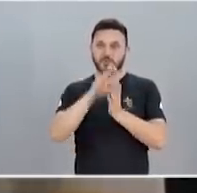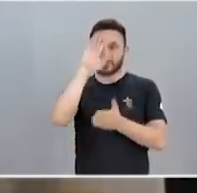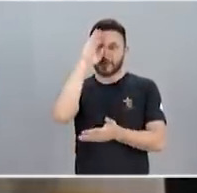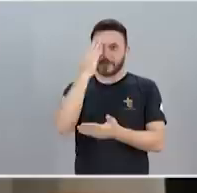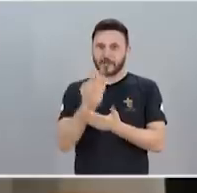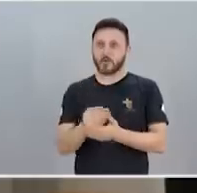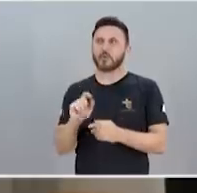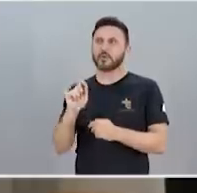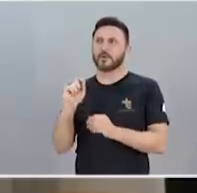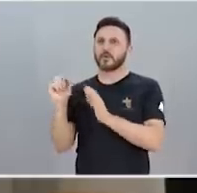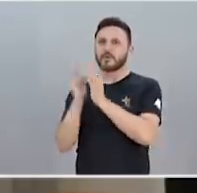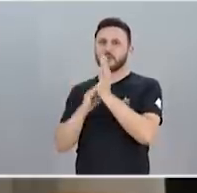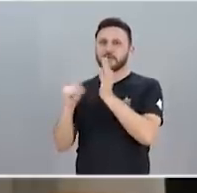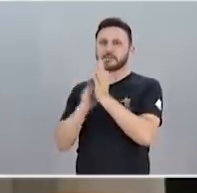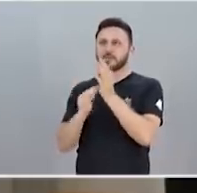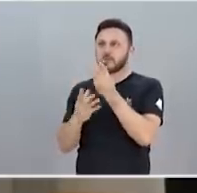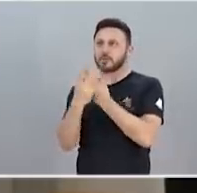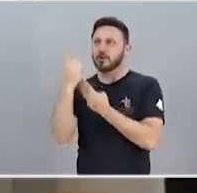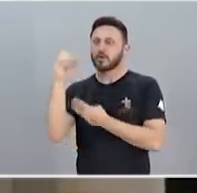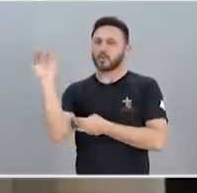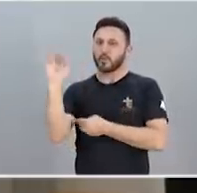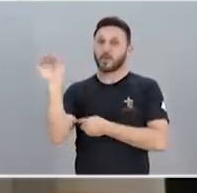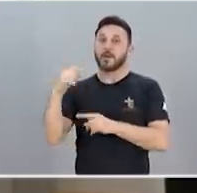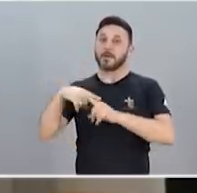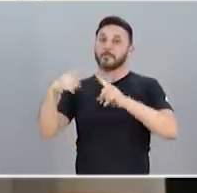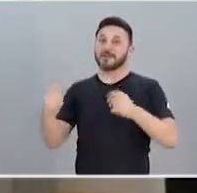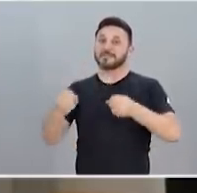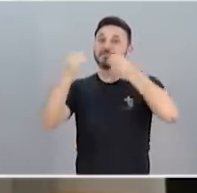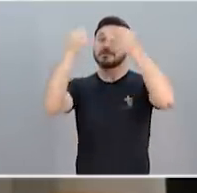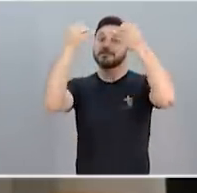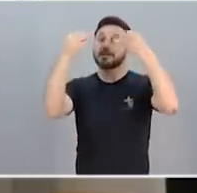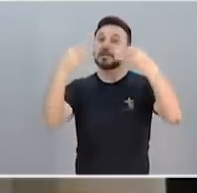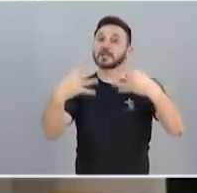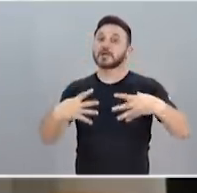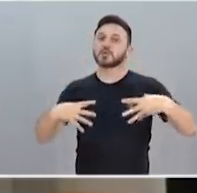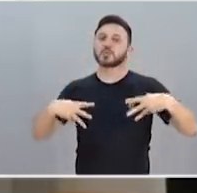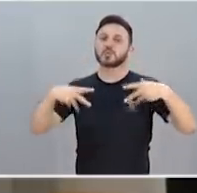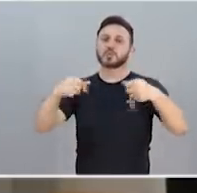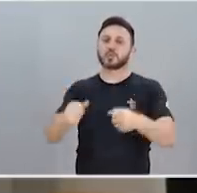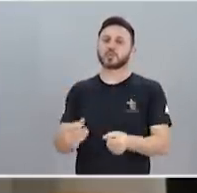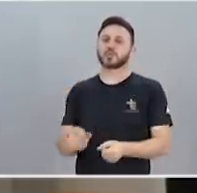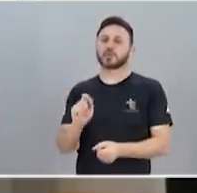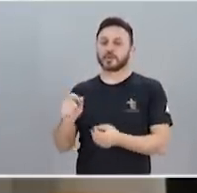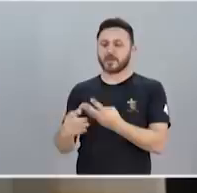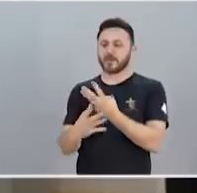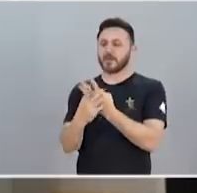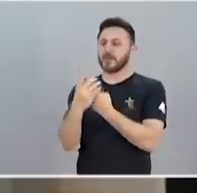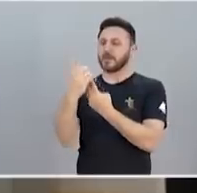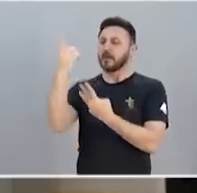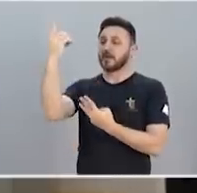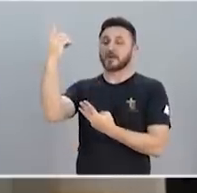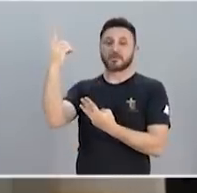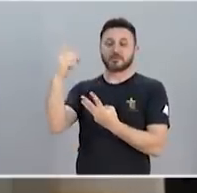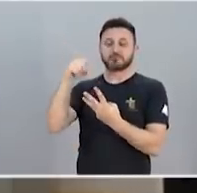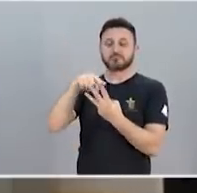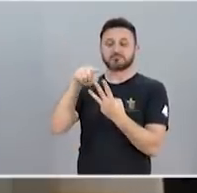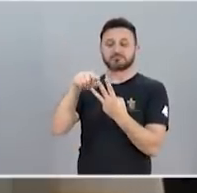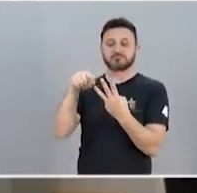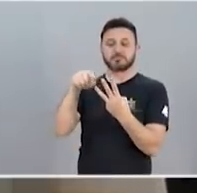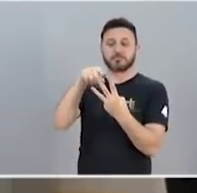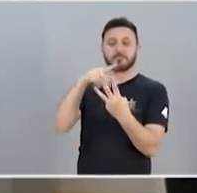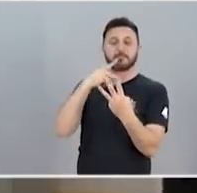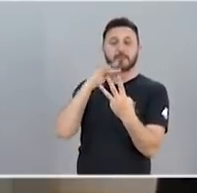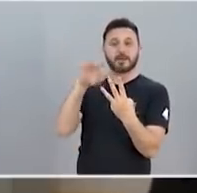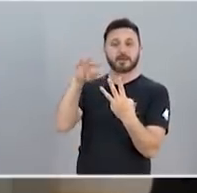louvação trinitária, mas nele está embutido o Pai, o Filho e o Espírito Santo.